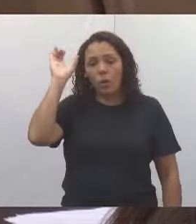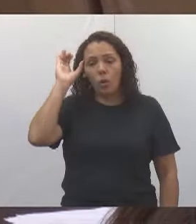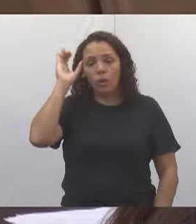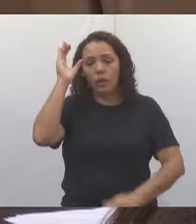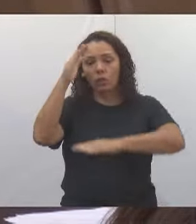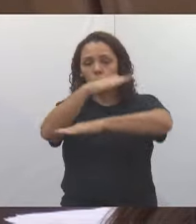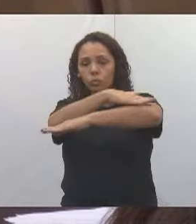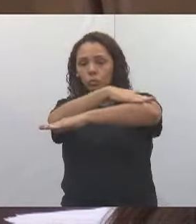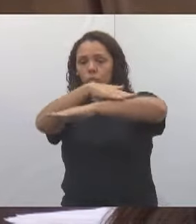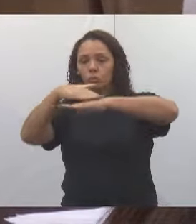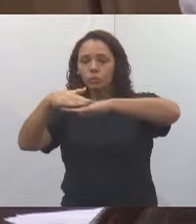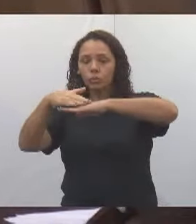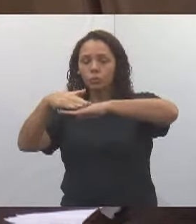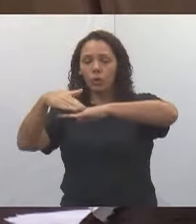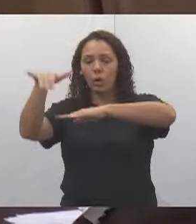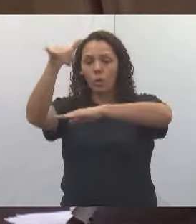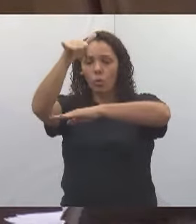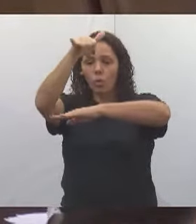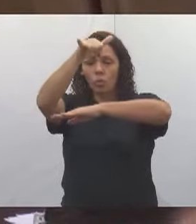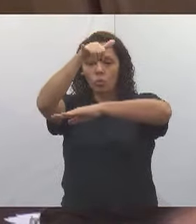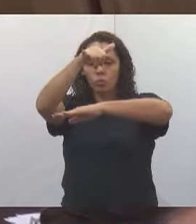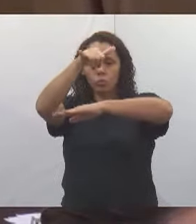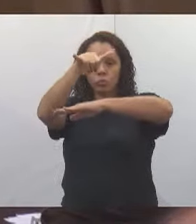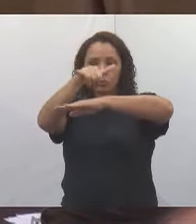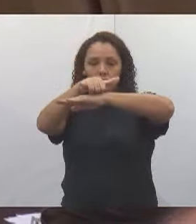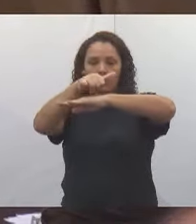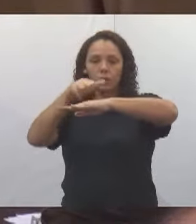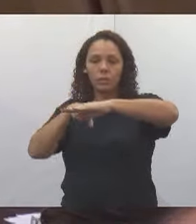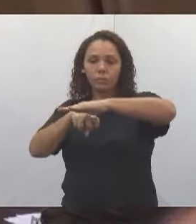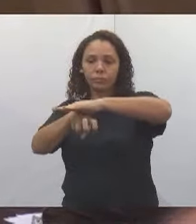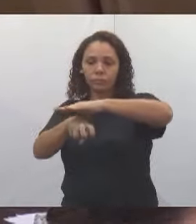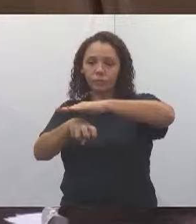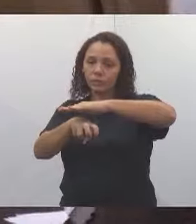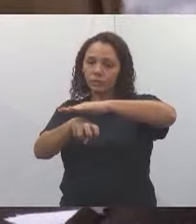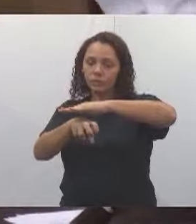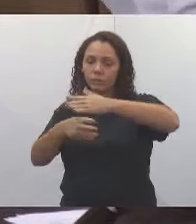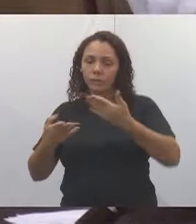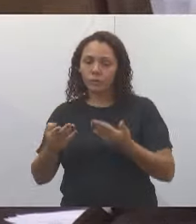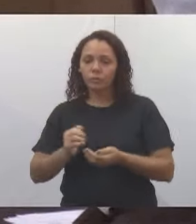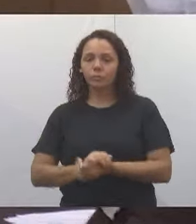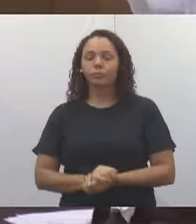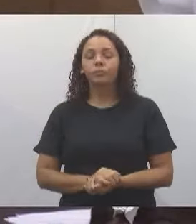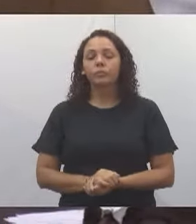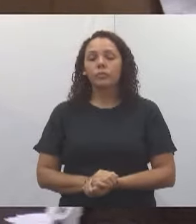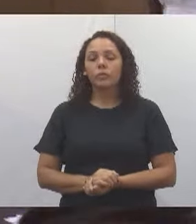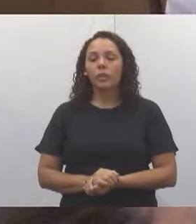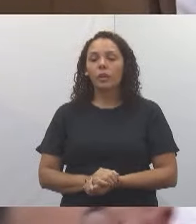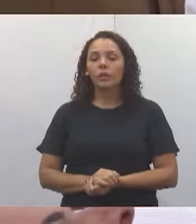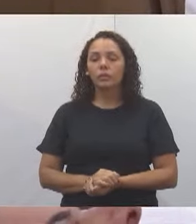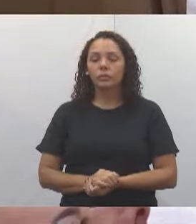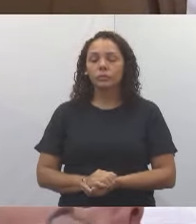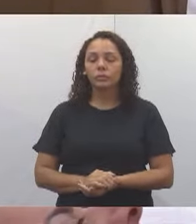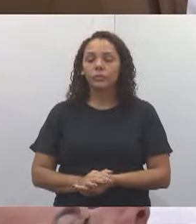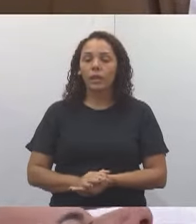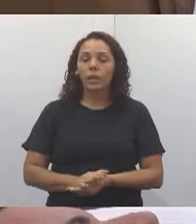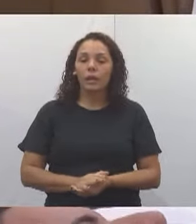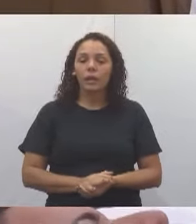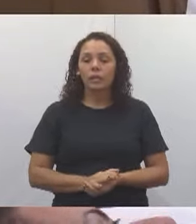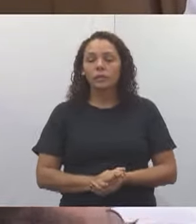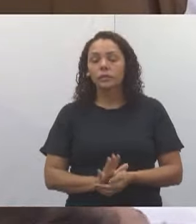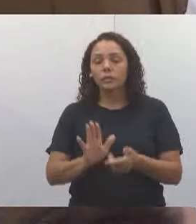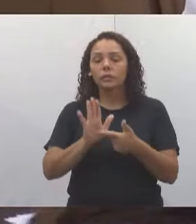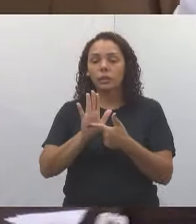embaixo. Vamos lá, deixa eu só terminar minha fala. Maria Amélia está querendo correr ali e eu estou olhando aqui. Eu quero deixar registrado que